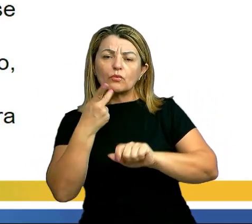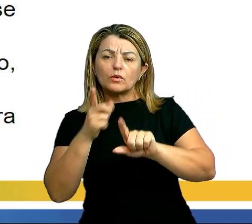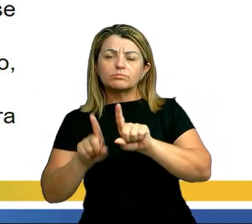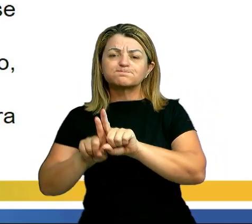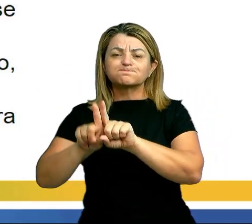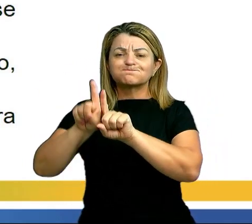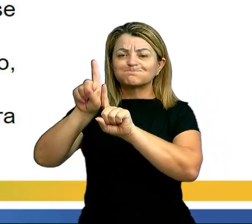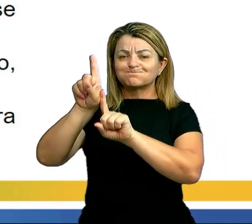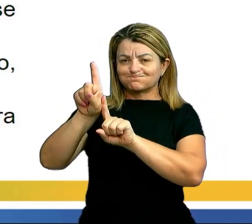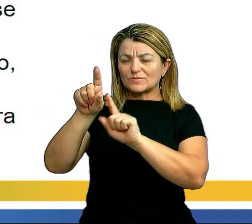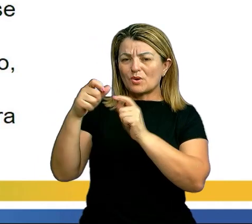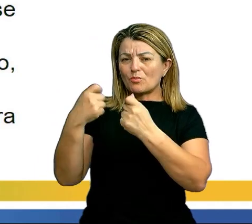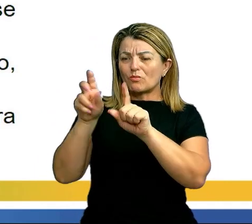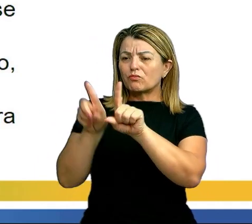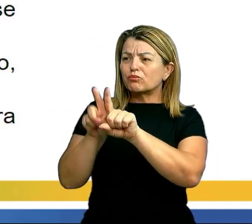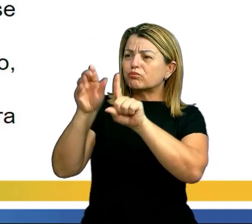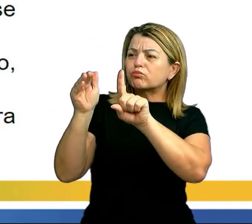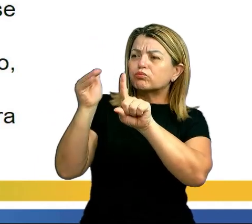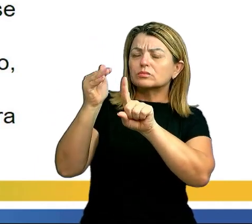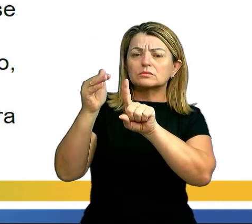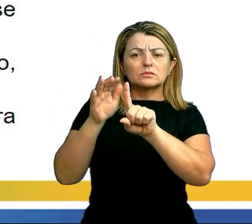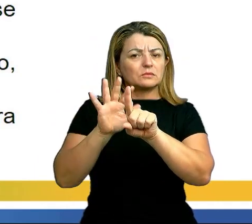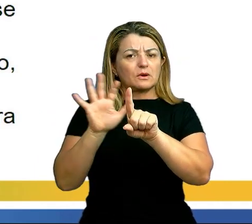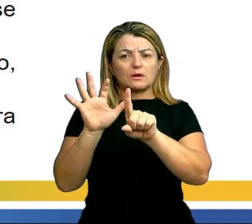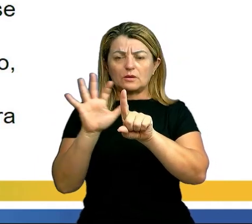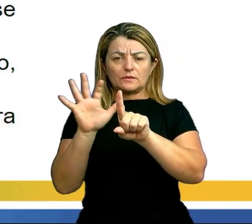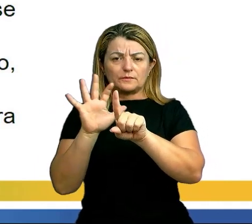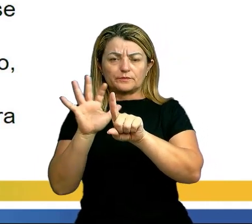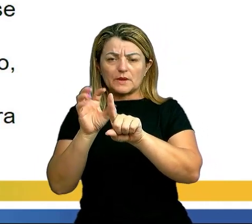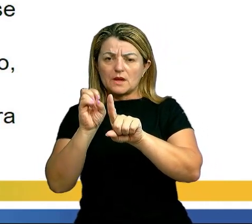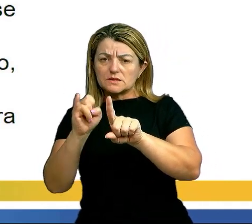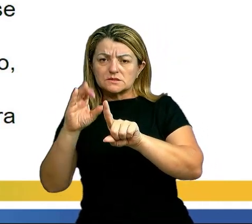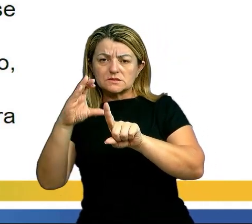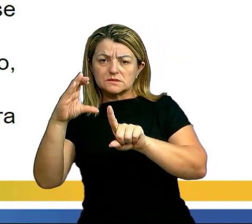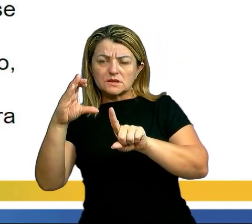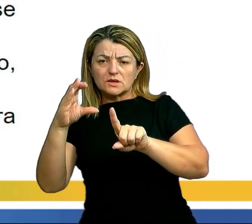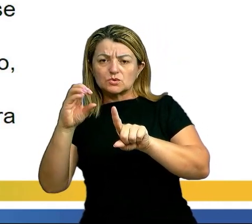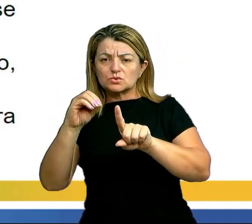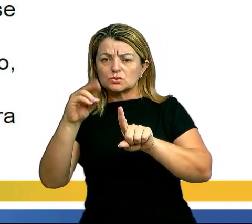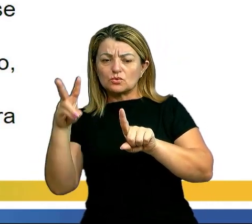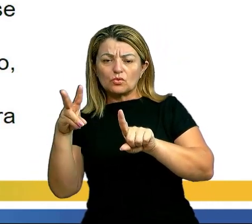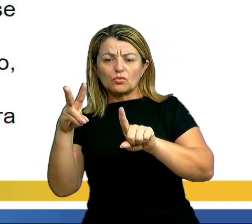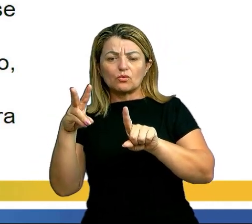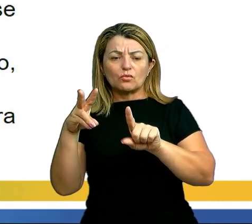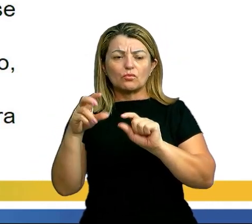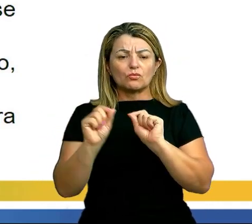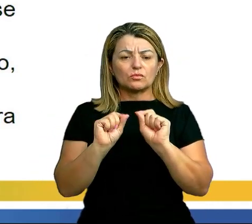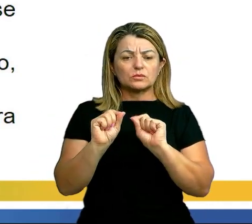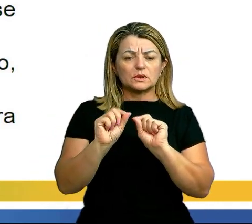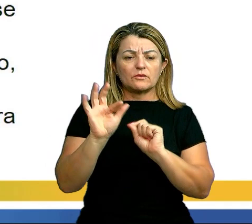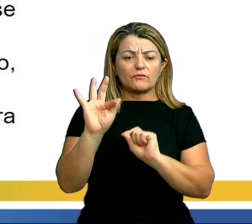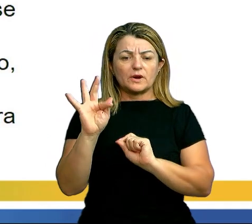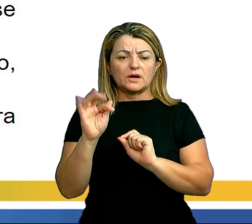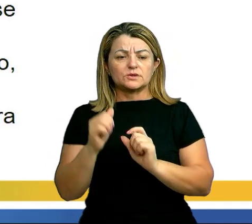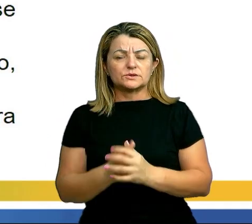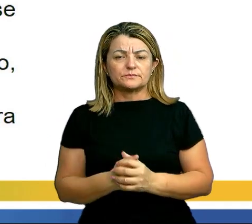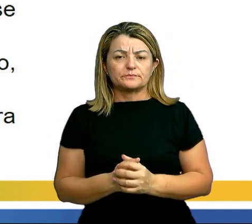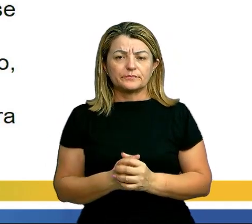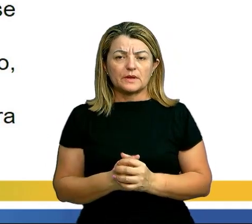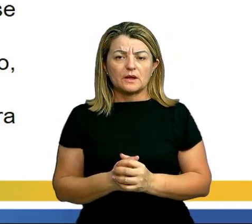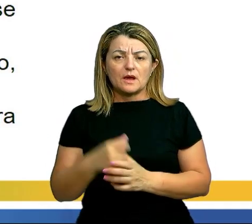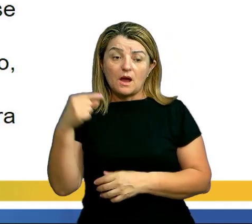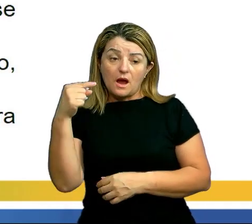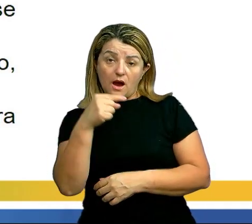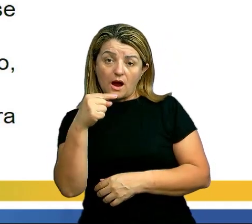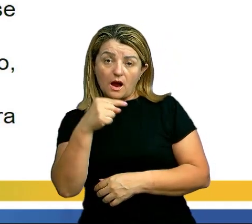ser atingido em nenhuma das escalas termométricas convencionais, seja ela Celsius, Fahrenheit e Kelvin. Aqui a gente pode